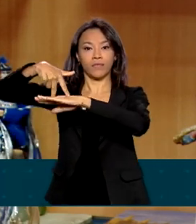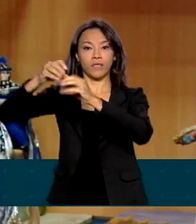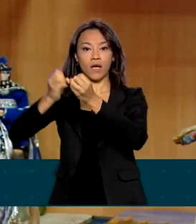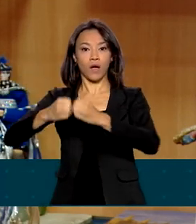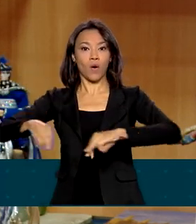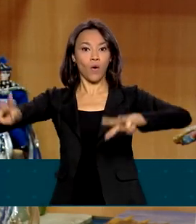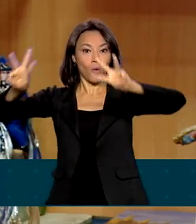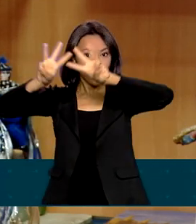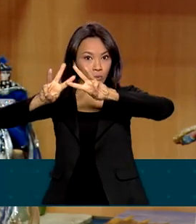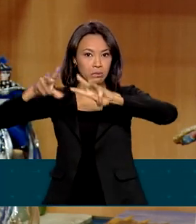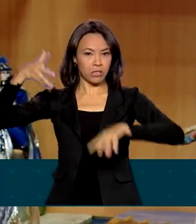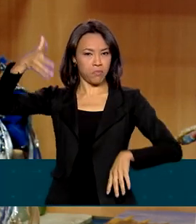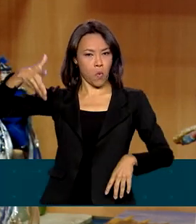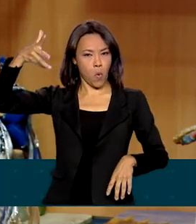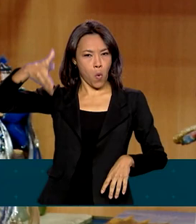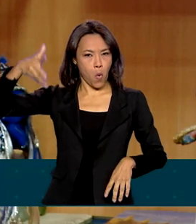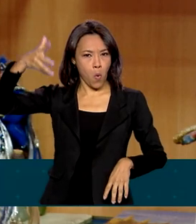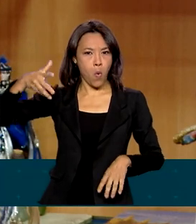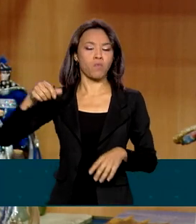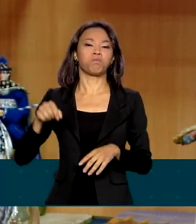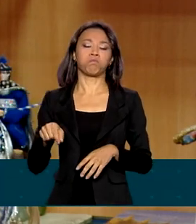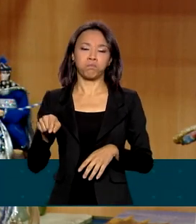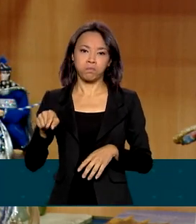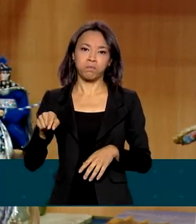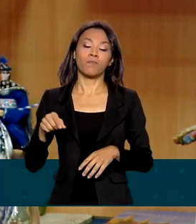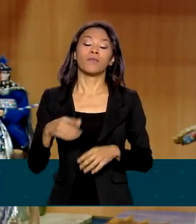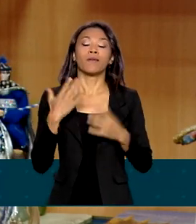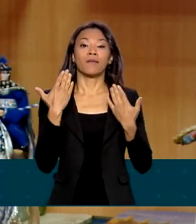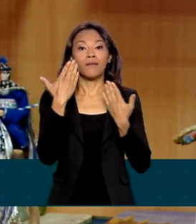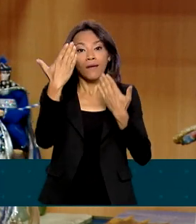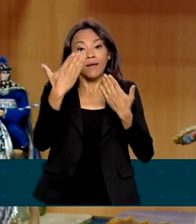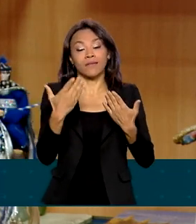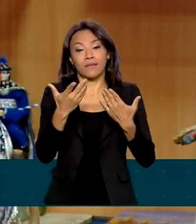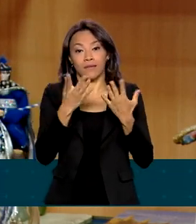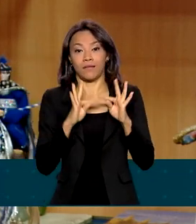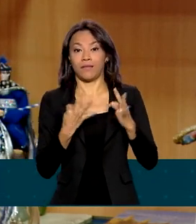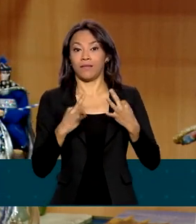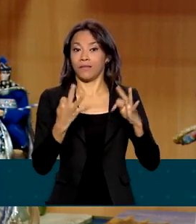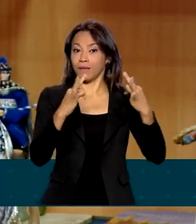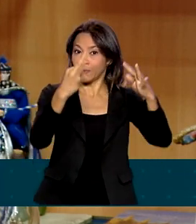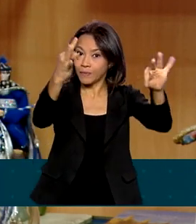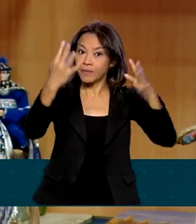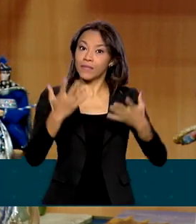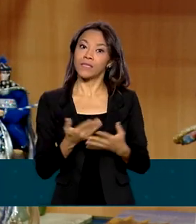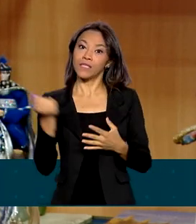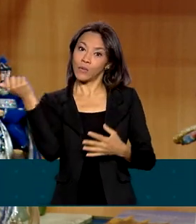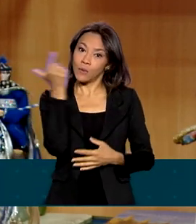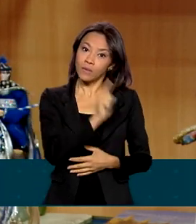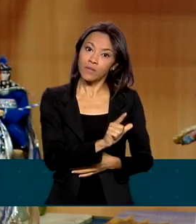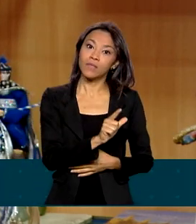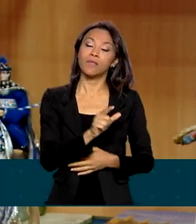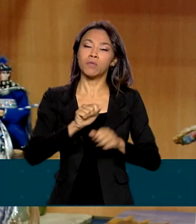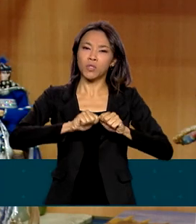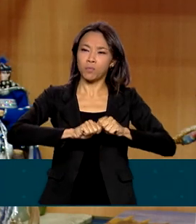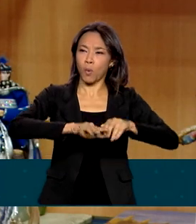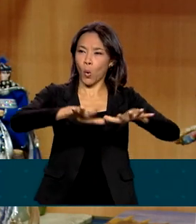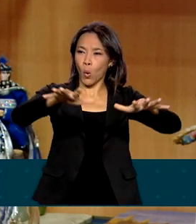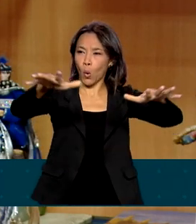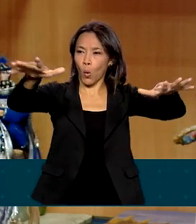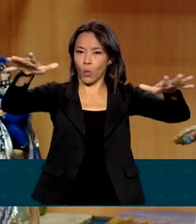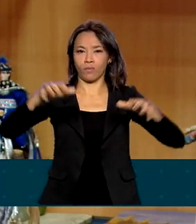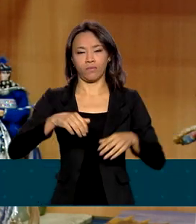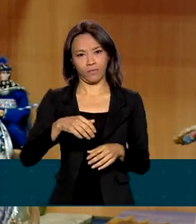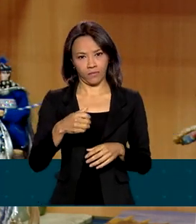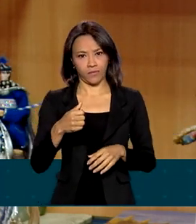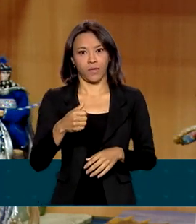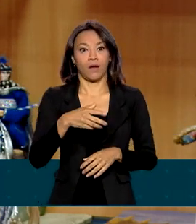contestou então isso hoje graças a conectividade à internet é redes sociais a gente tá conseguindo capilarizar isso através da